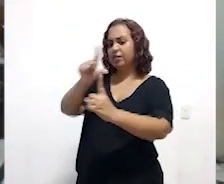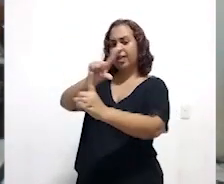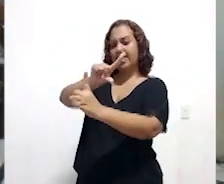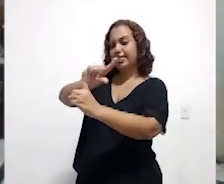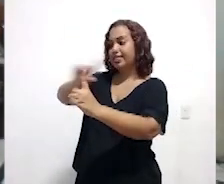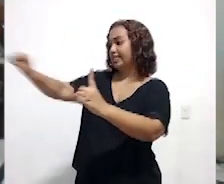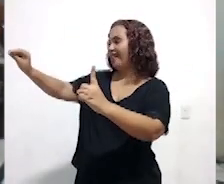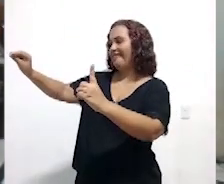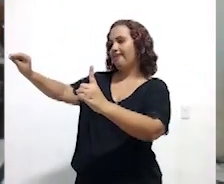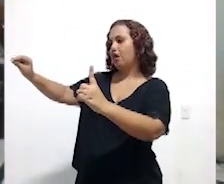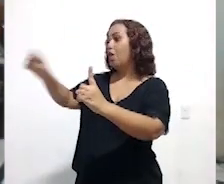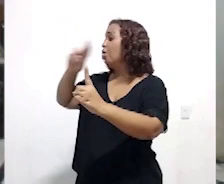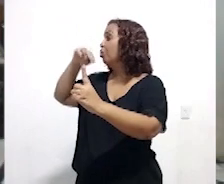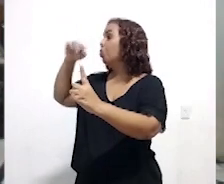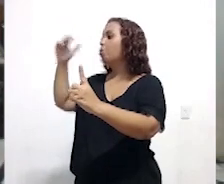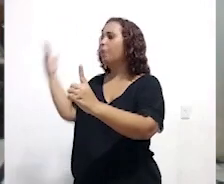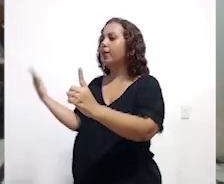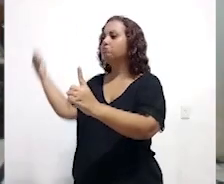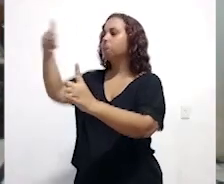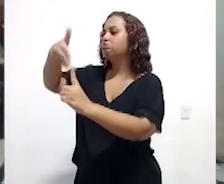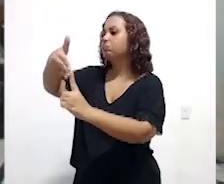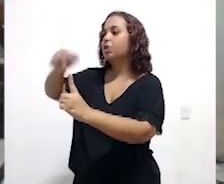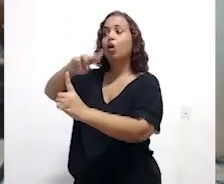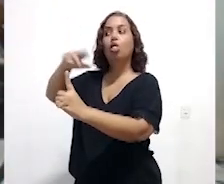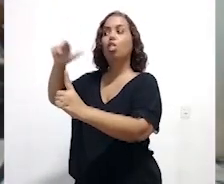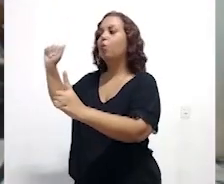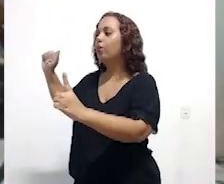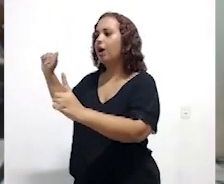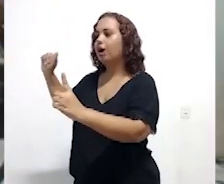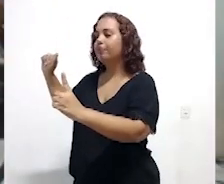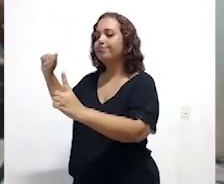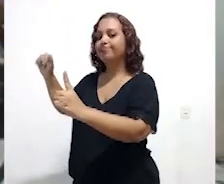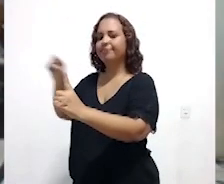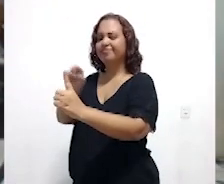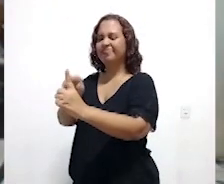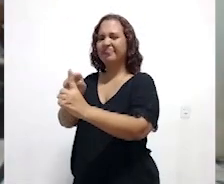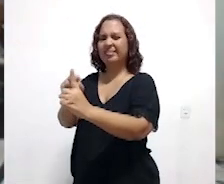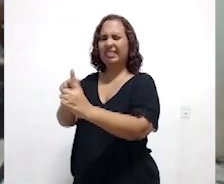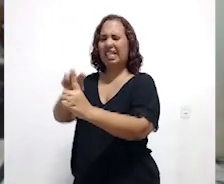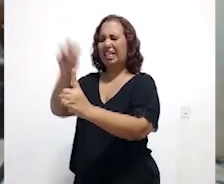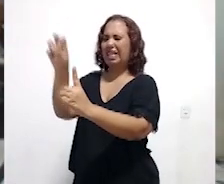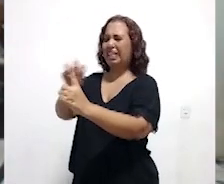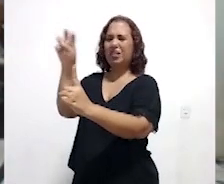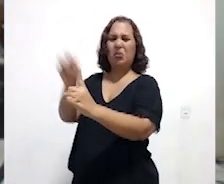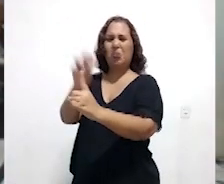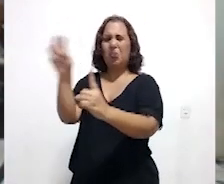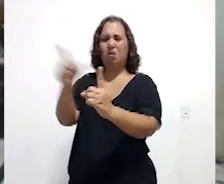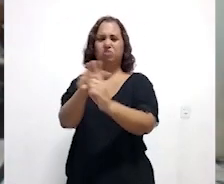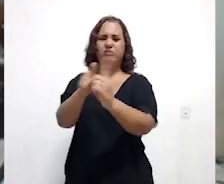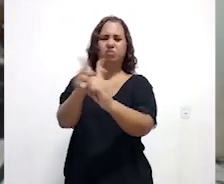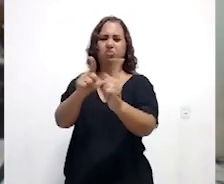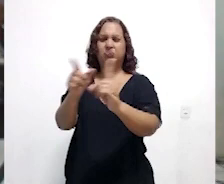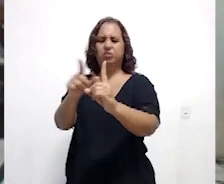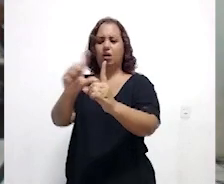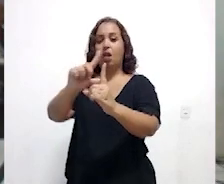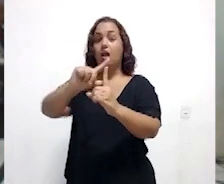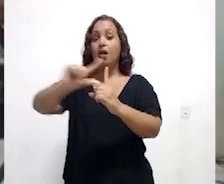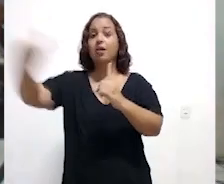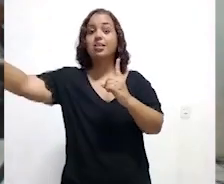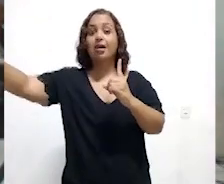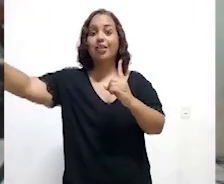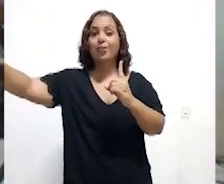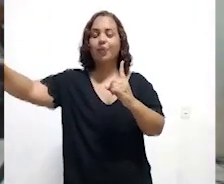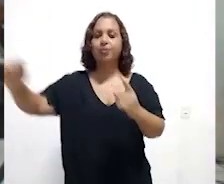mais entre nele. O espírito gritou, agitou violentamente e saiu. O menino ficou